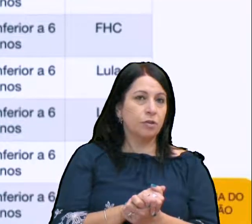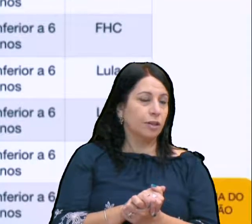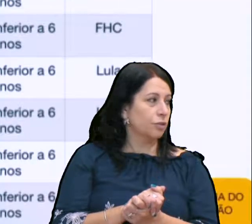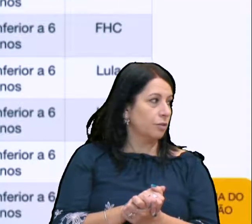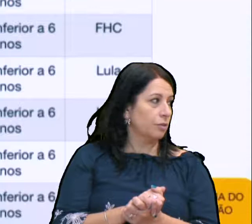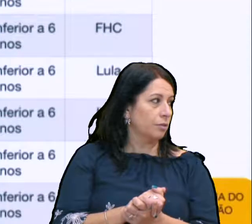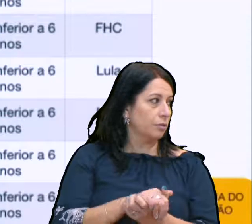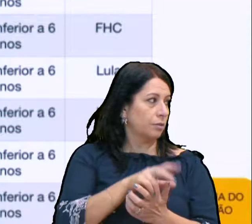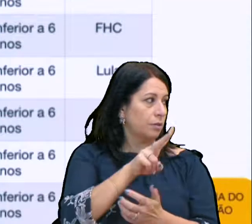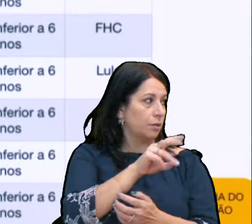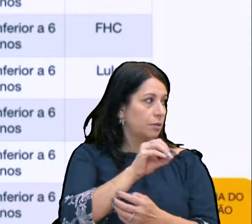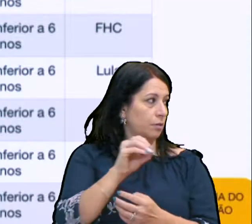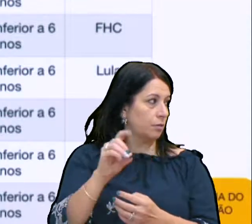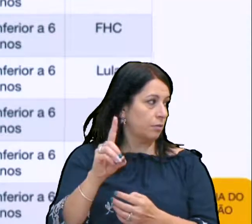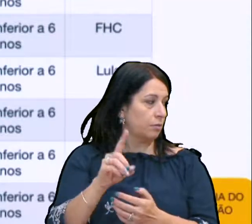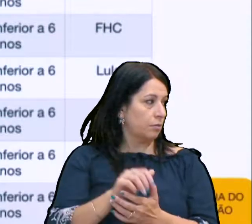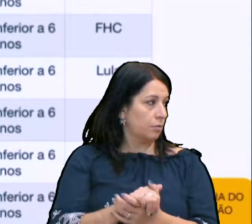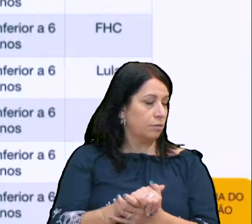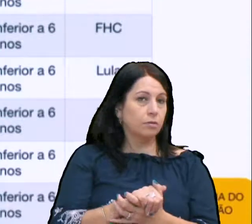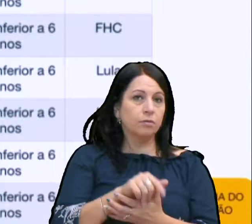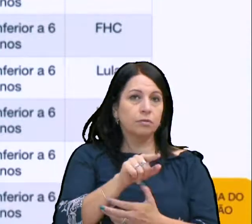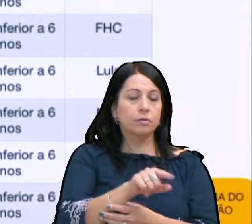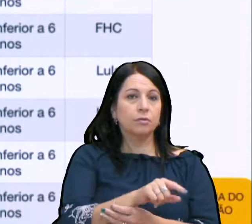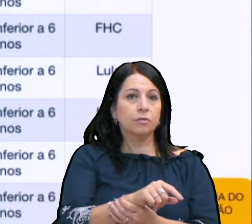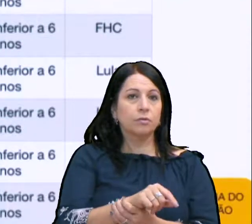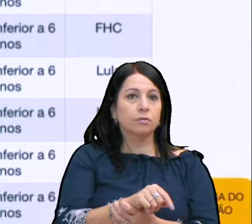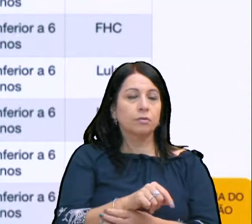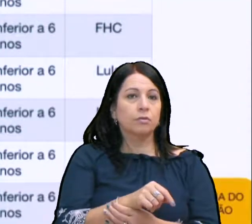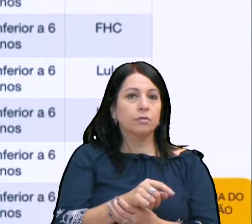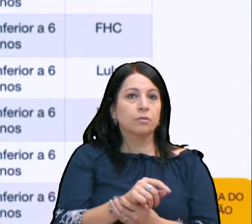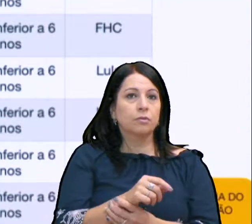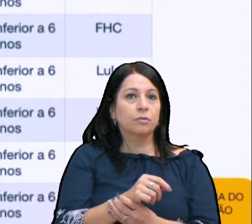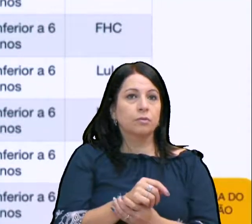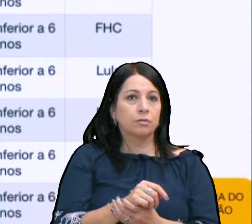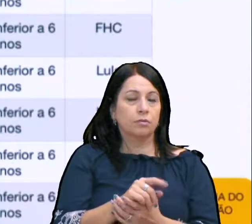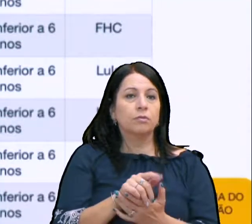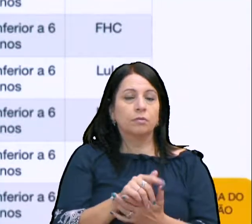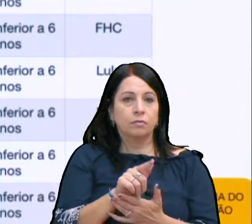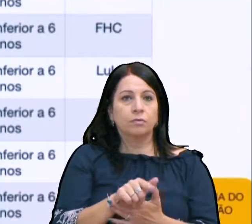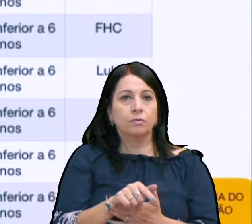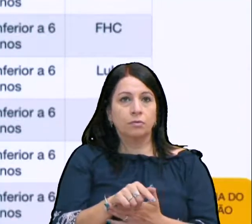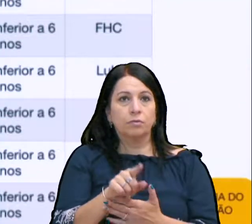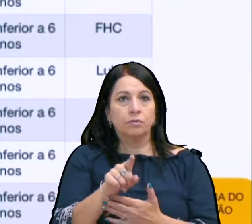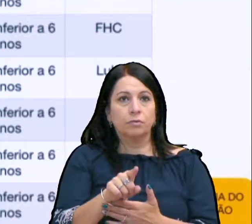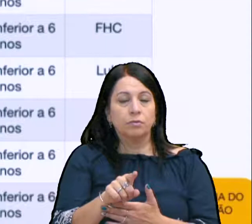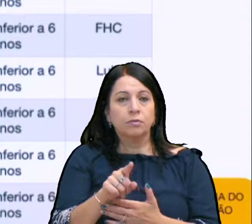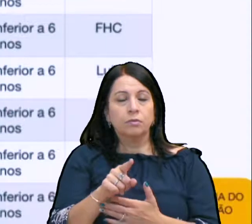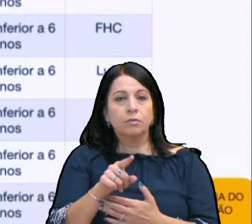2001, volta para 6 anos, porque começa a pressão dos presos. Aqui no Brasil